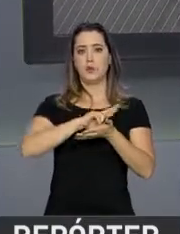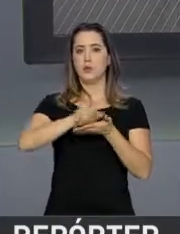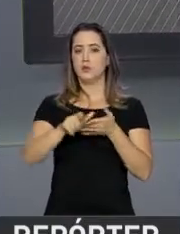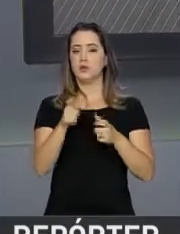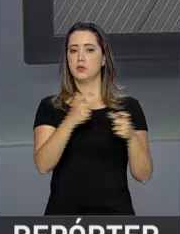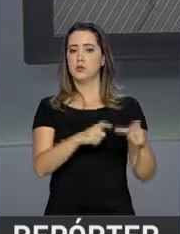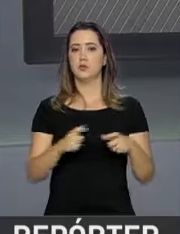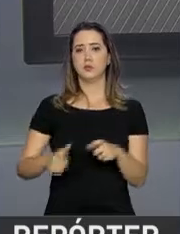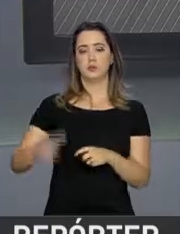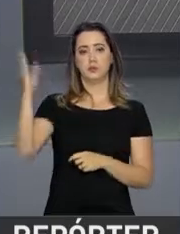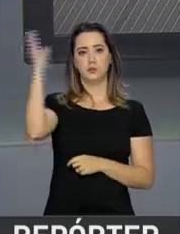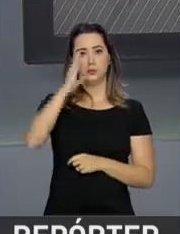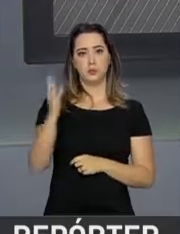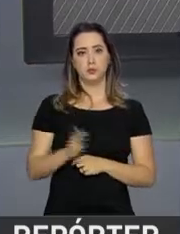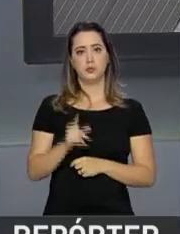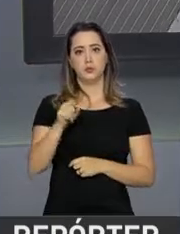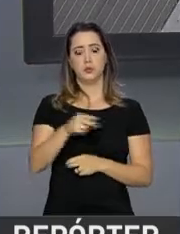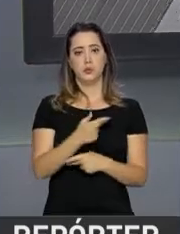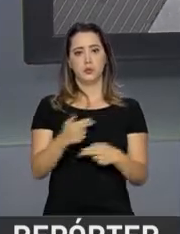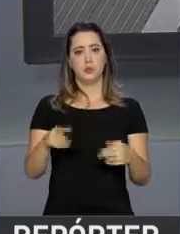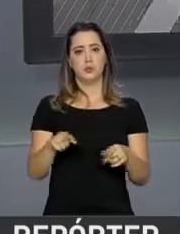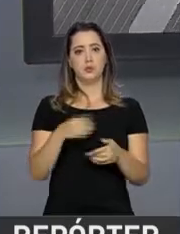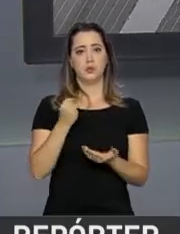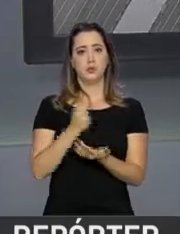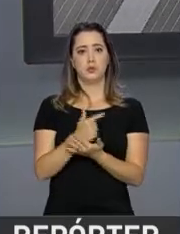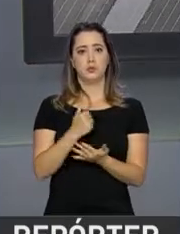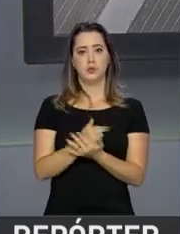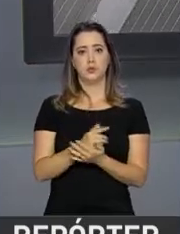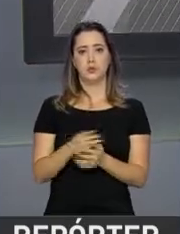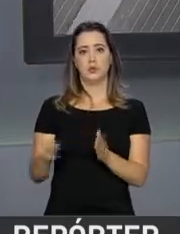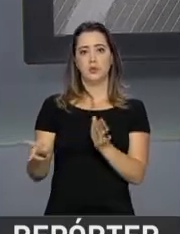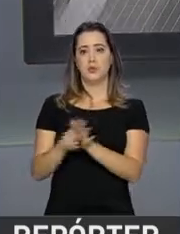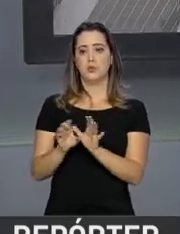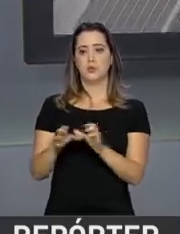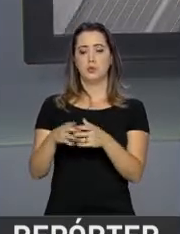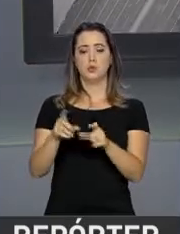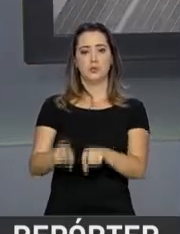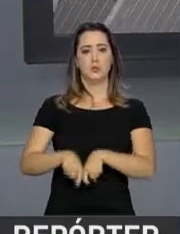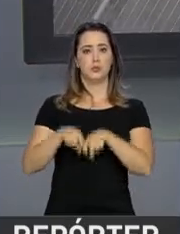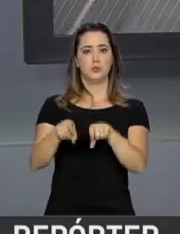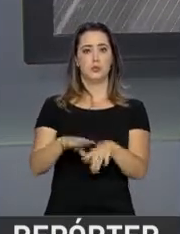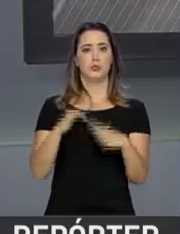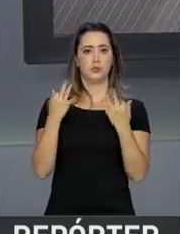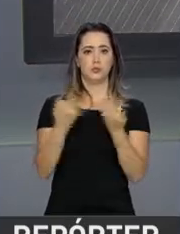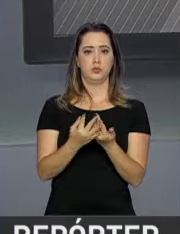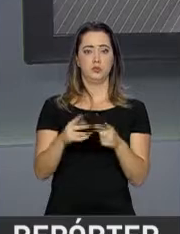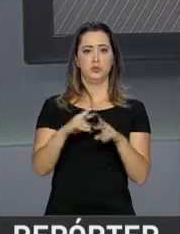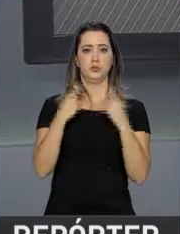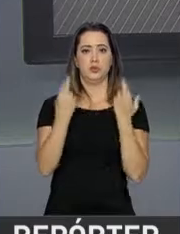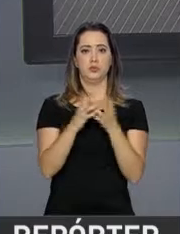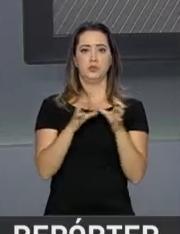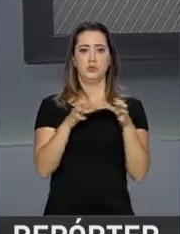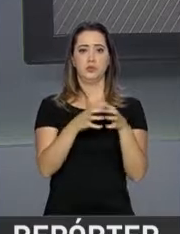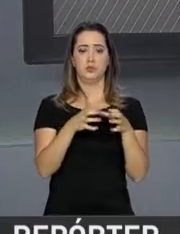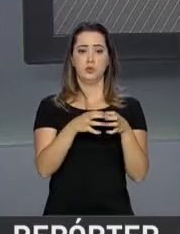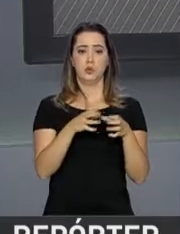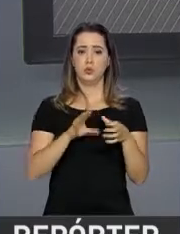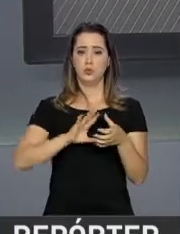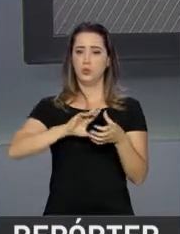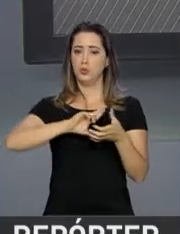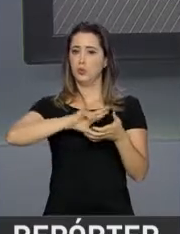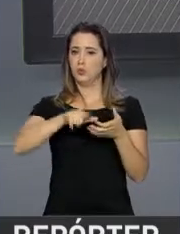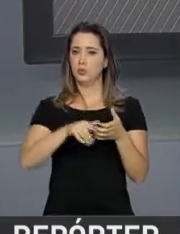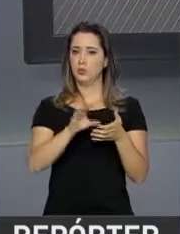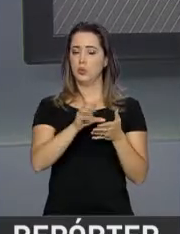regiões brasileiras os produtos serão comprados diretamente de agricultores familiares reunidos em cooperativas ou